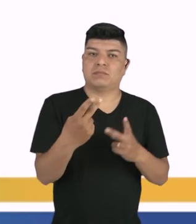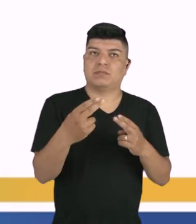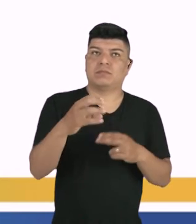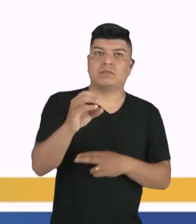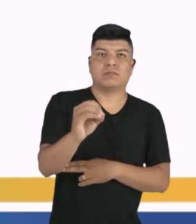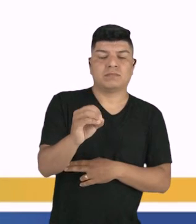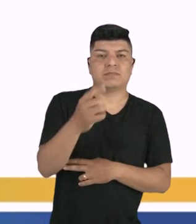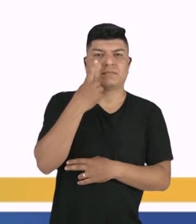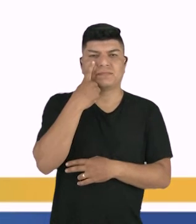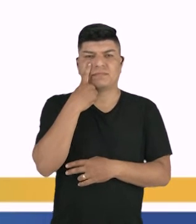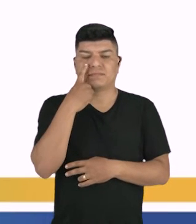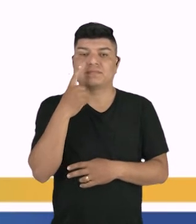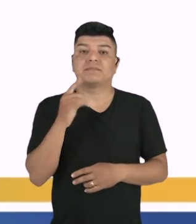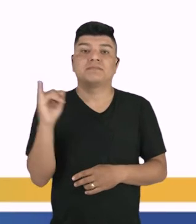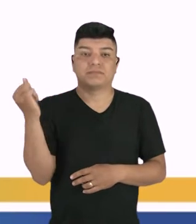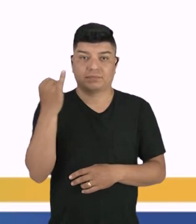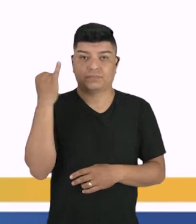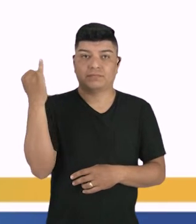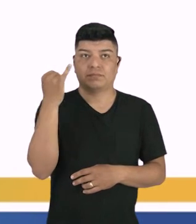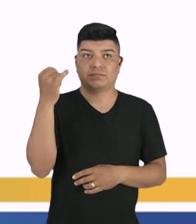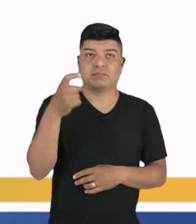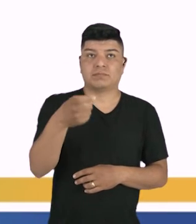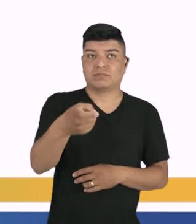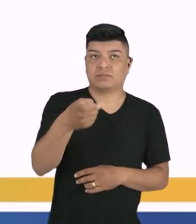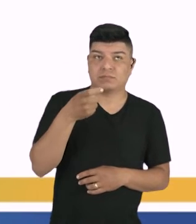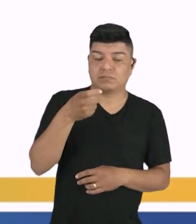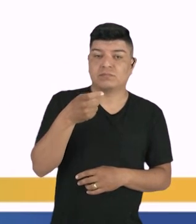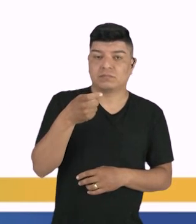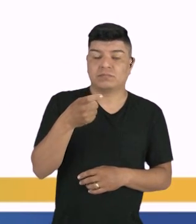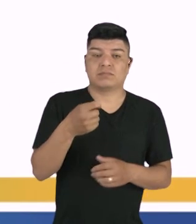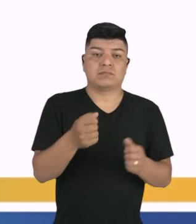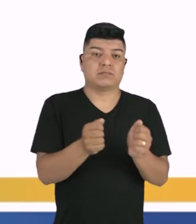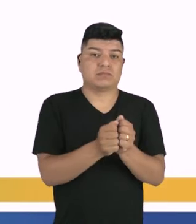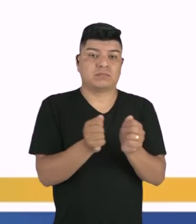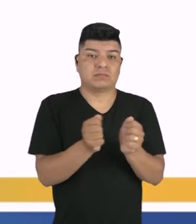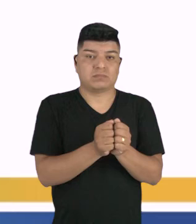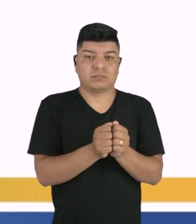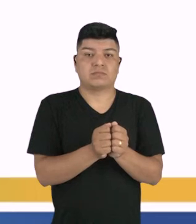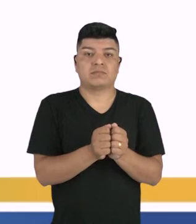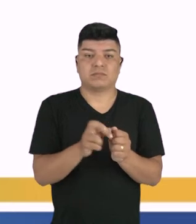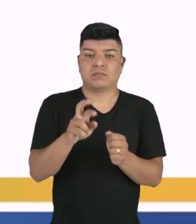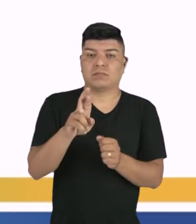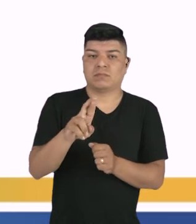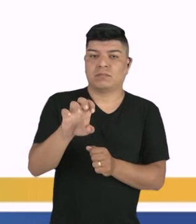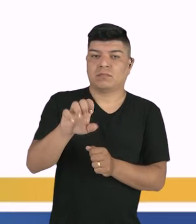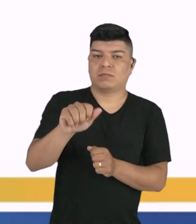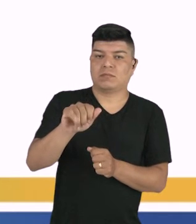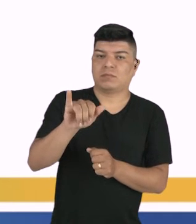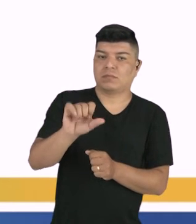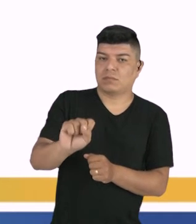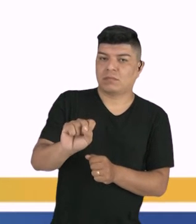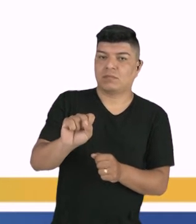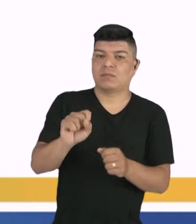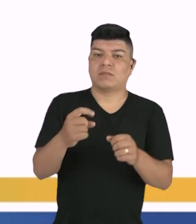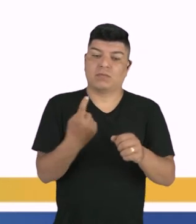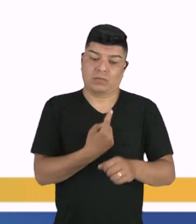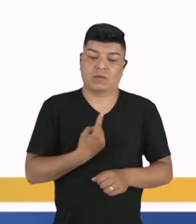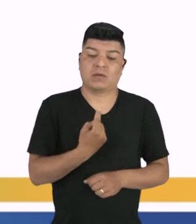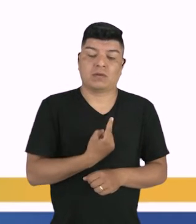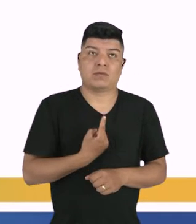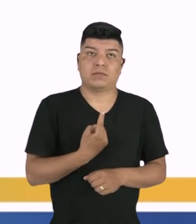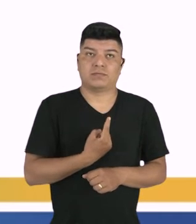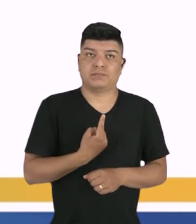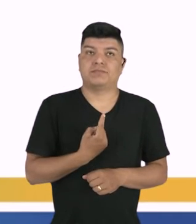o intervalo, é importante, são x pertencente aos reais. Então vamos isolar, né, aí